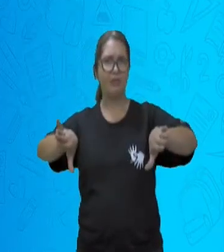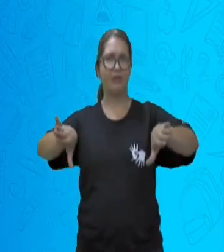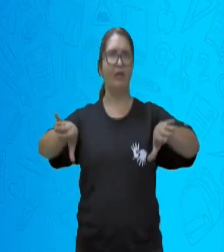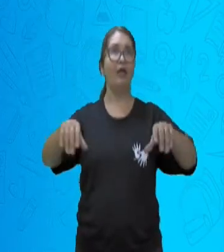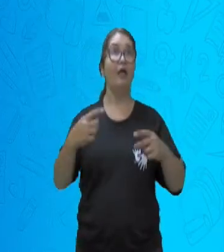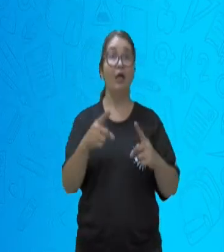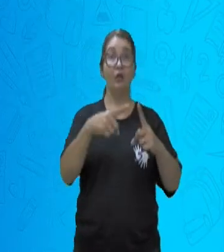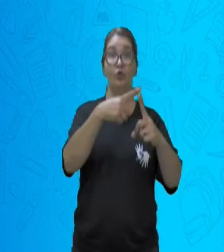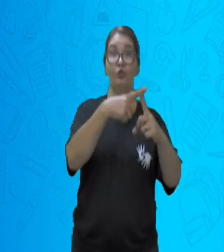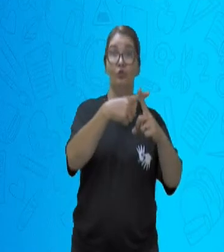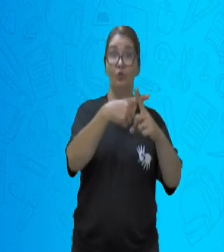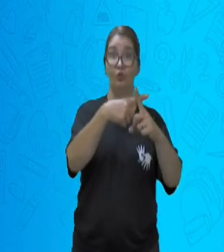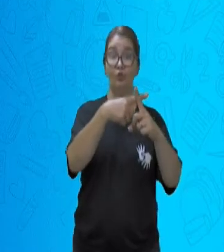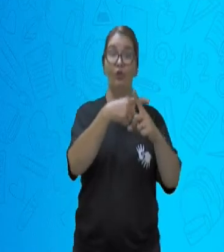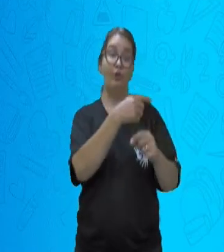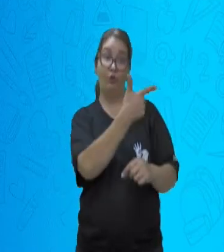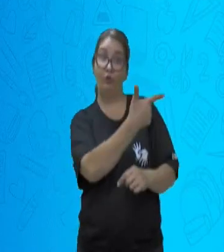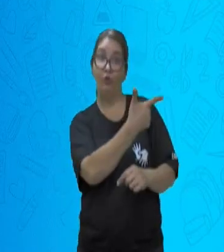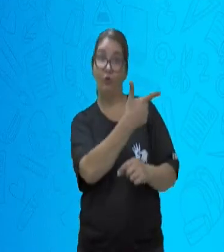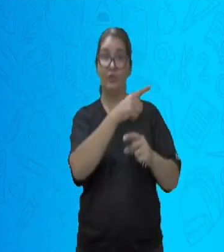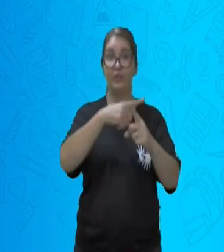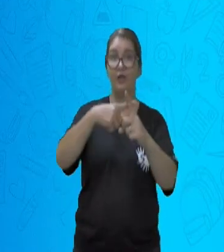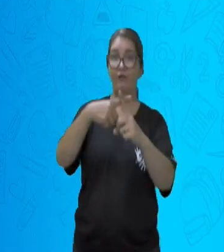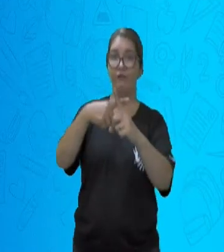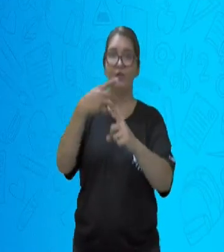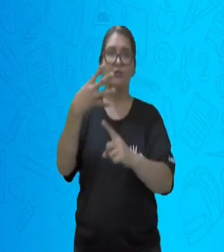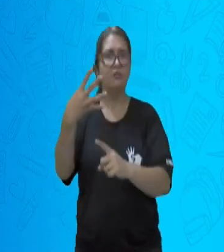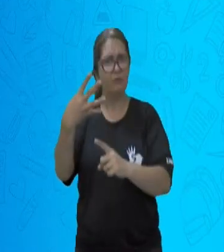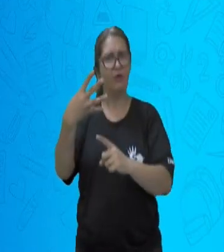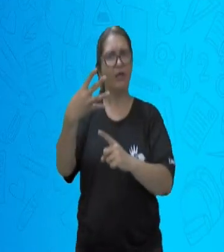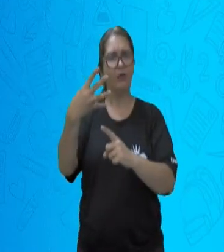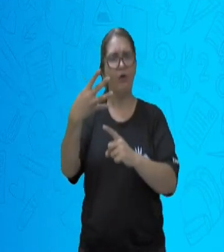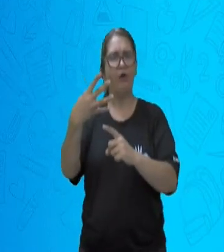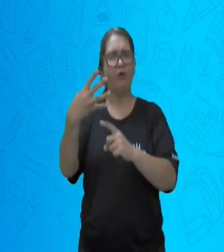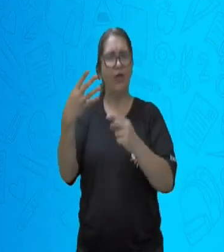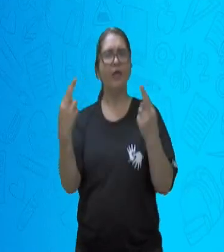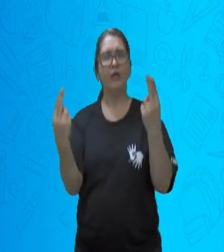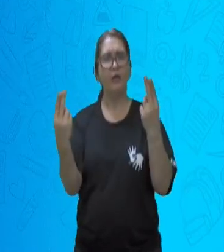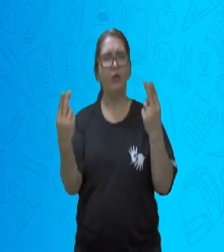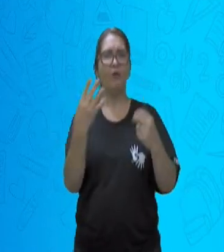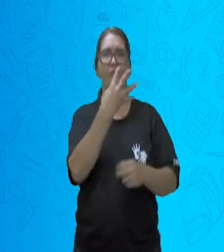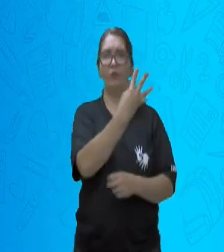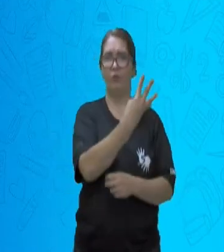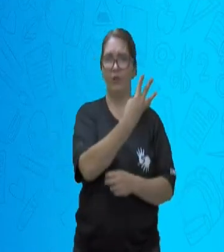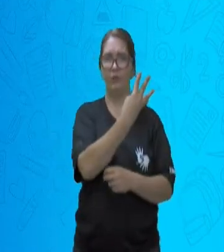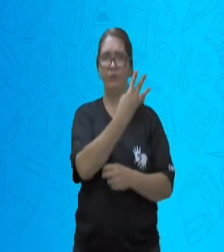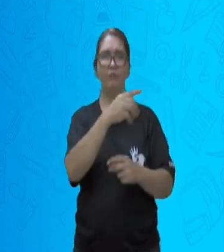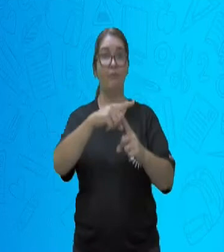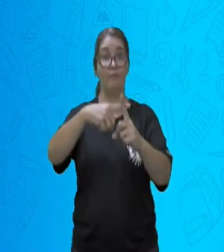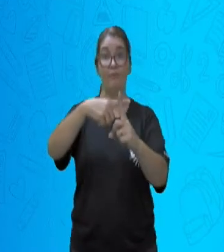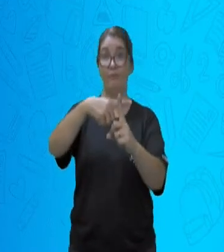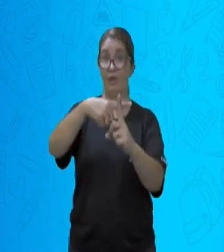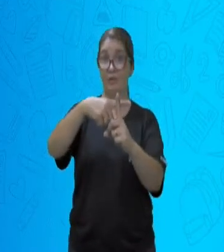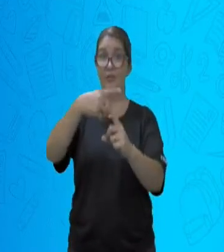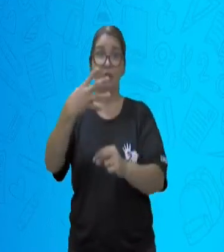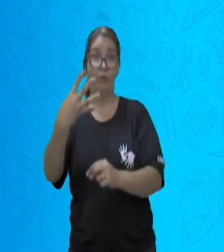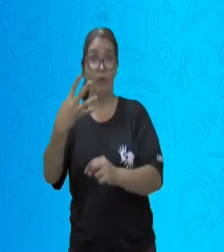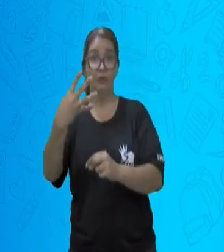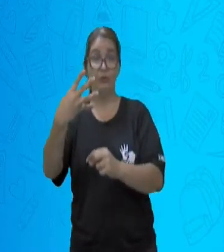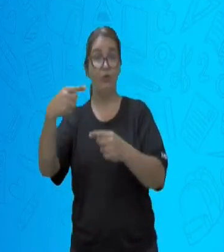2 vezes 4, observem o exemplo, igual a 4 mais 4, que é igual a 8. Isso a gente falou no slide